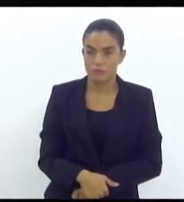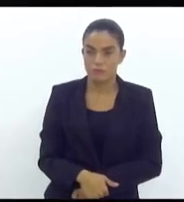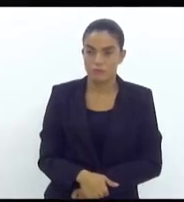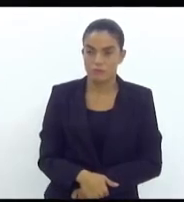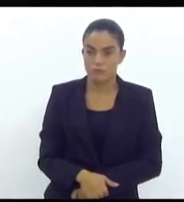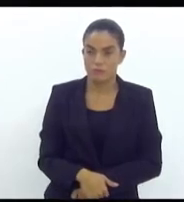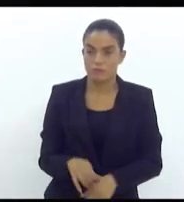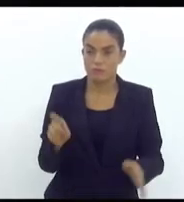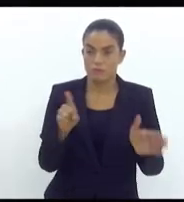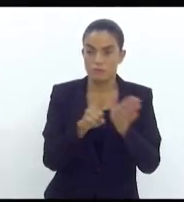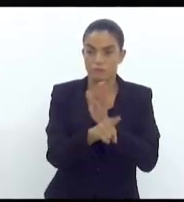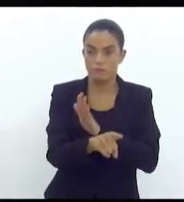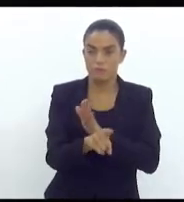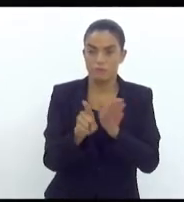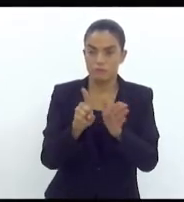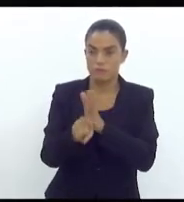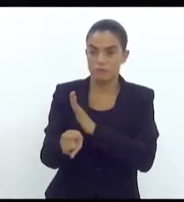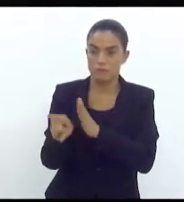pergunte